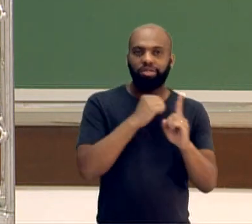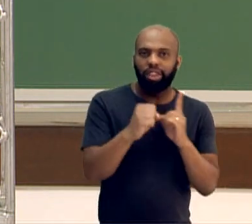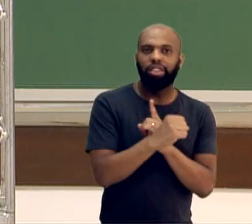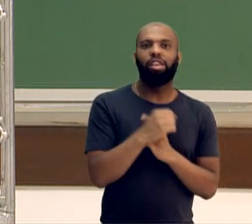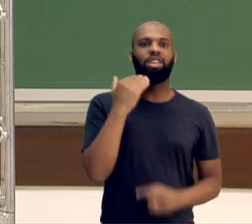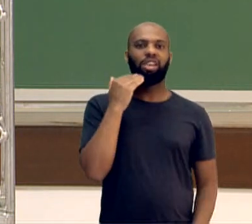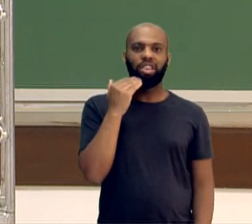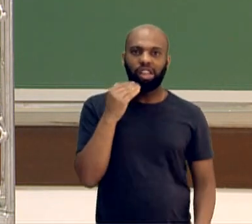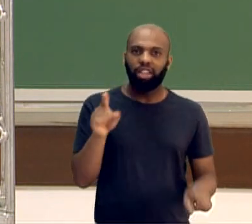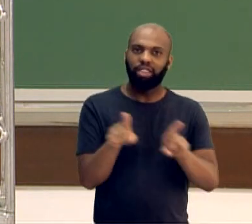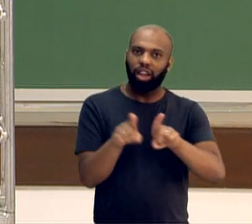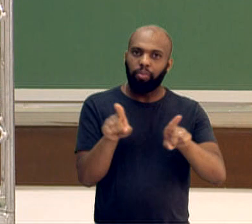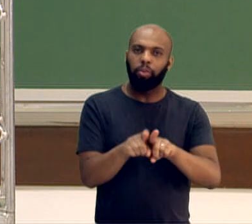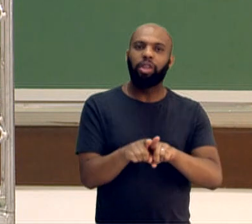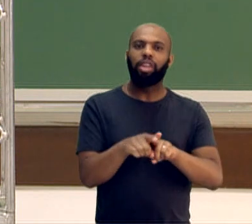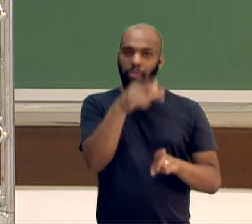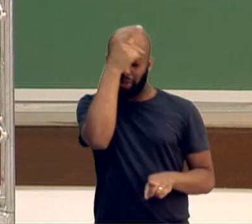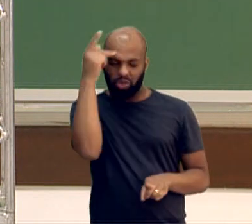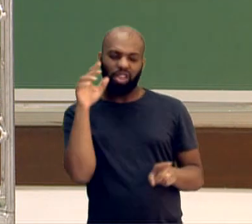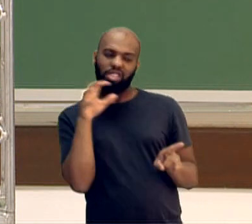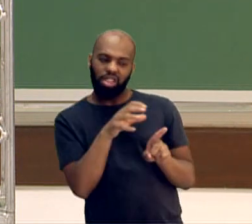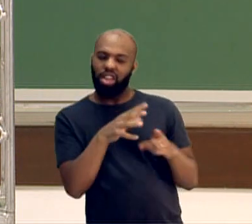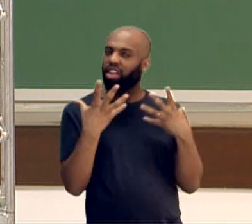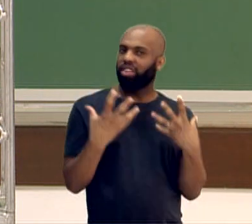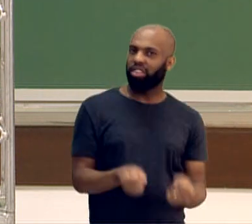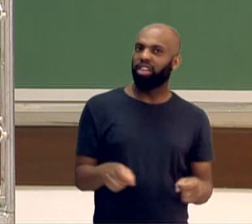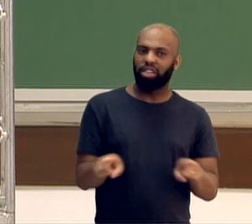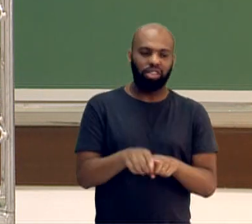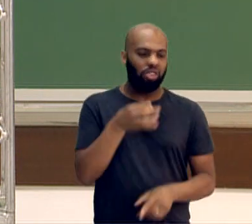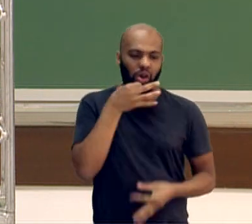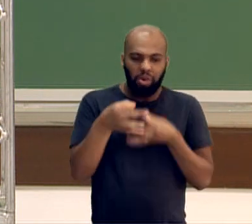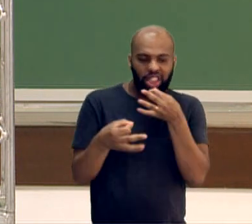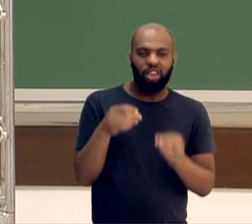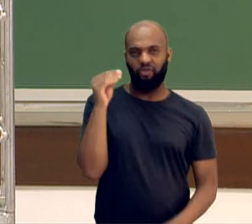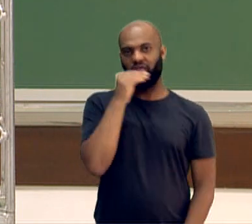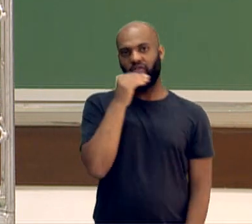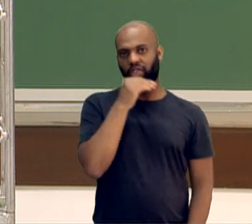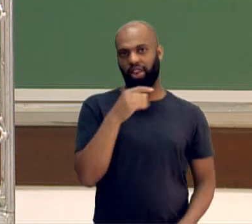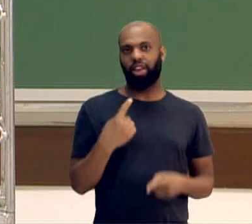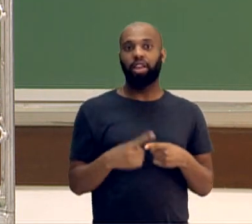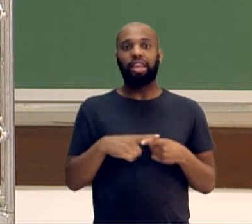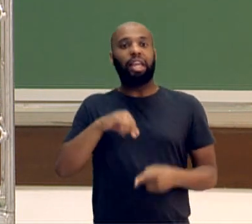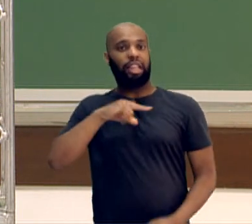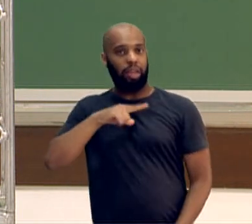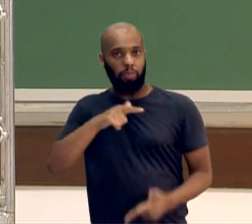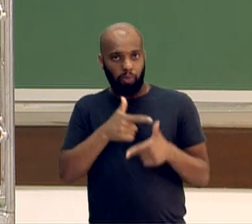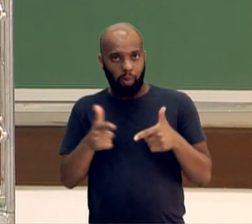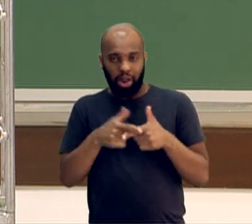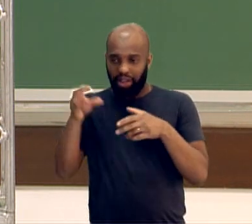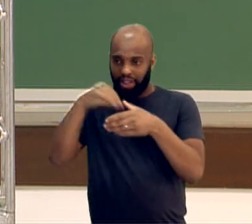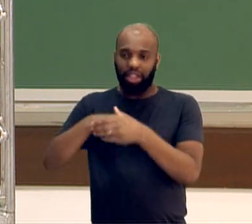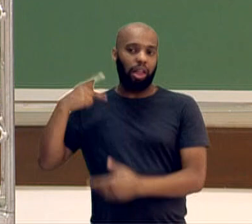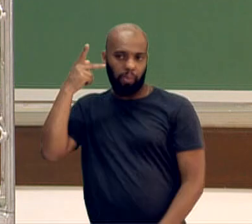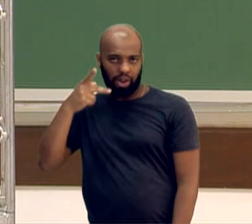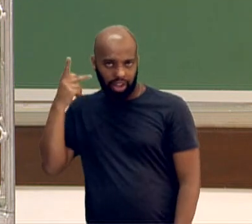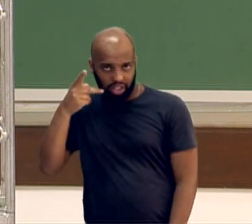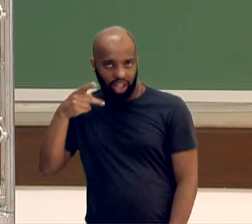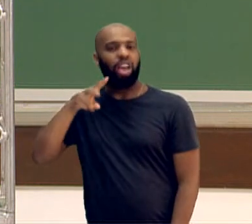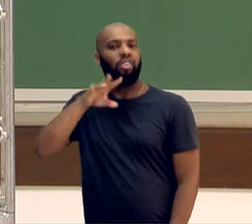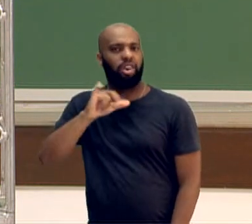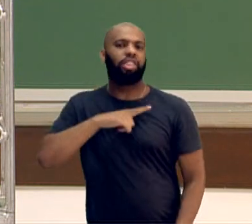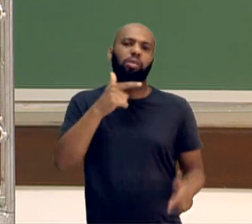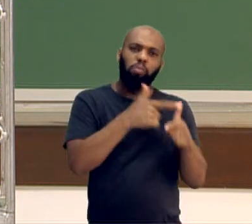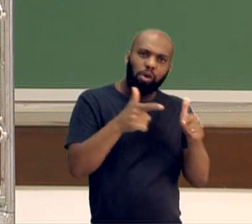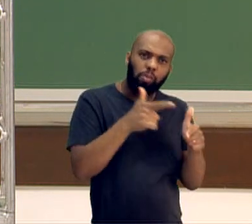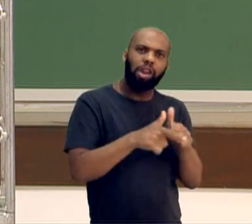né? Uma sociedade menos crítica, também com problemas. Se você tem problemas na política, como a corrupção, por exemplo, você vai ter problema na economia, você vai ter